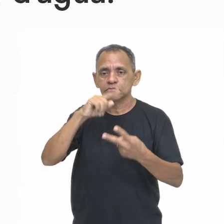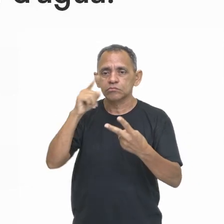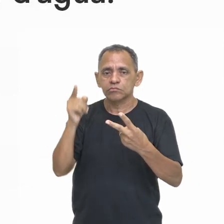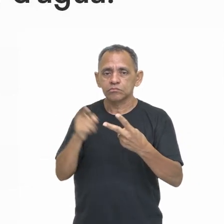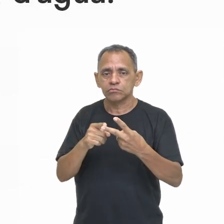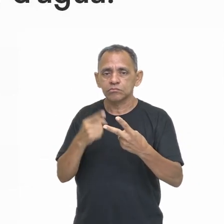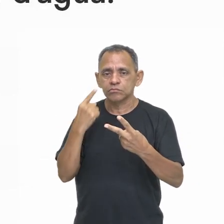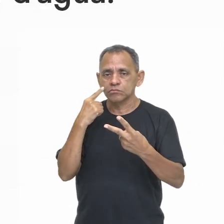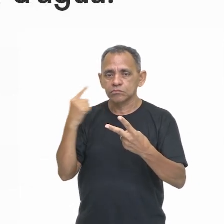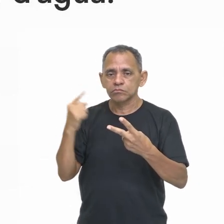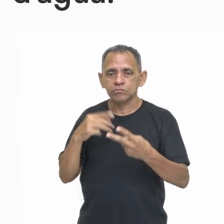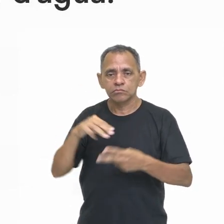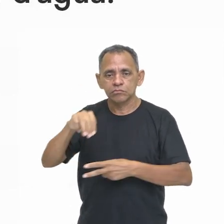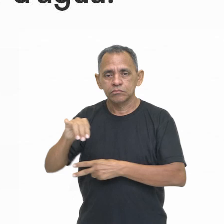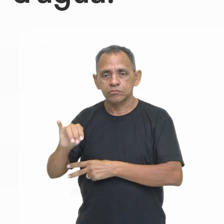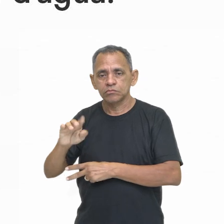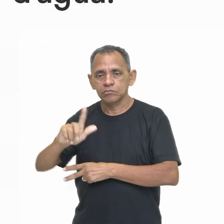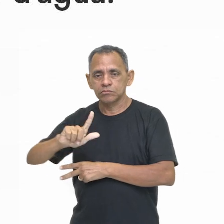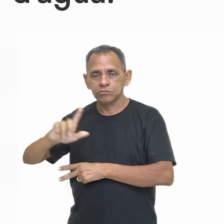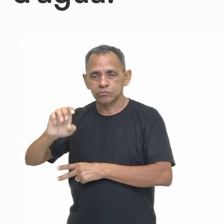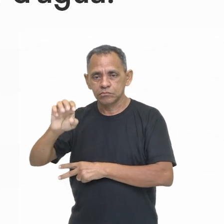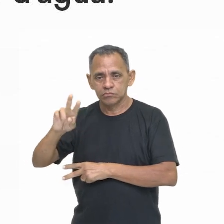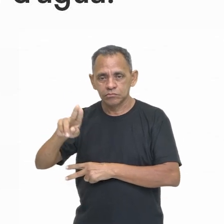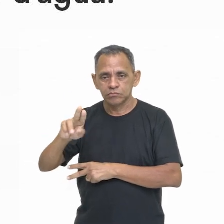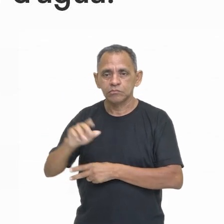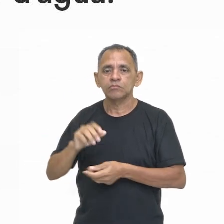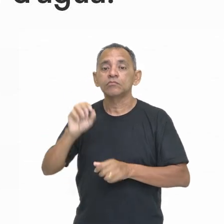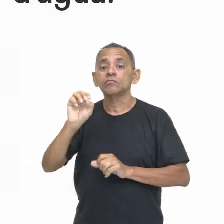Miller e Urey, que foi em